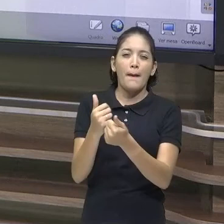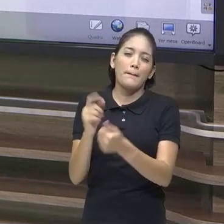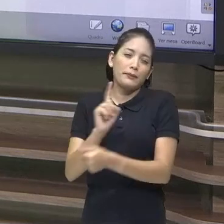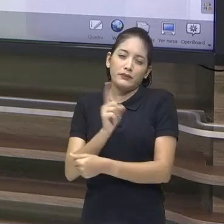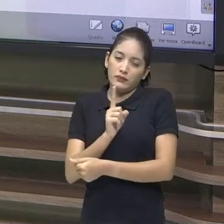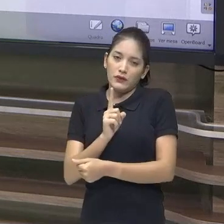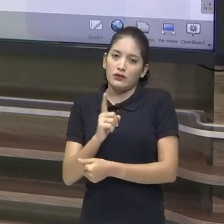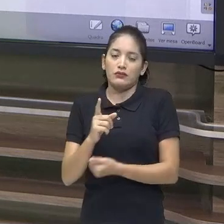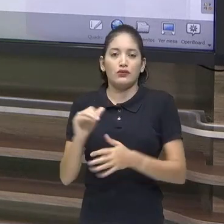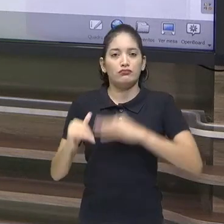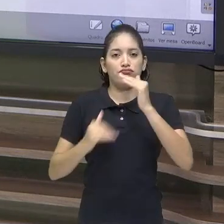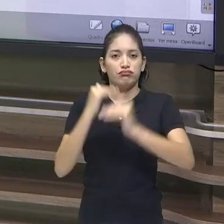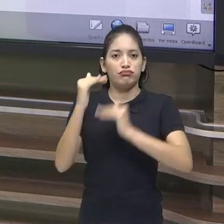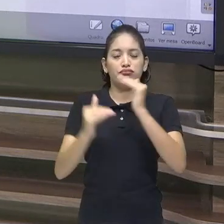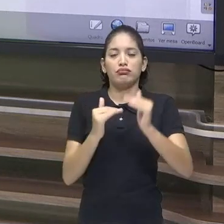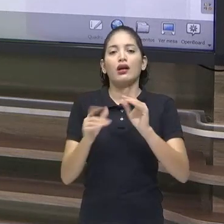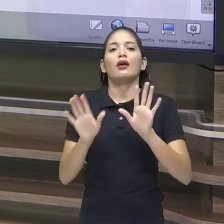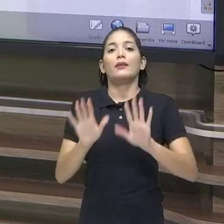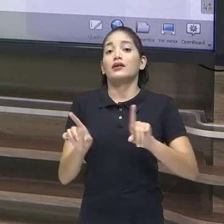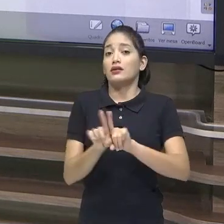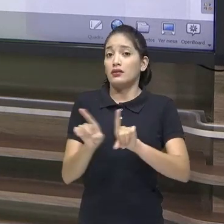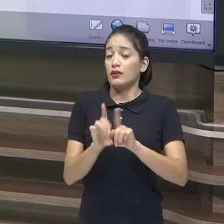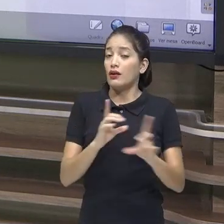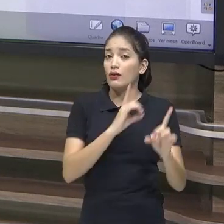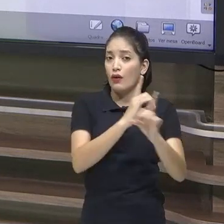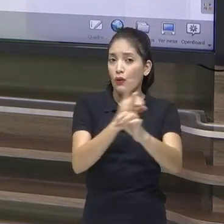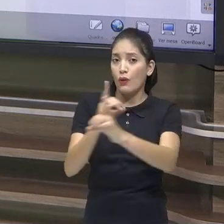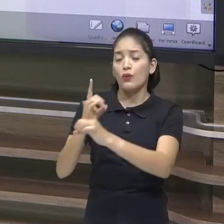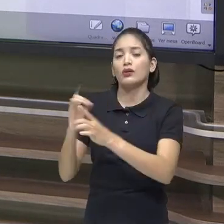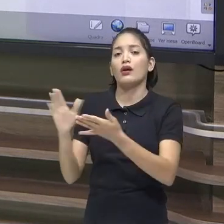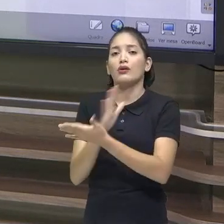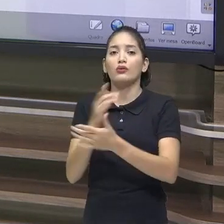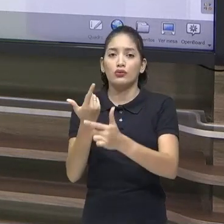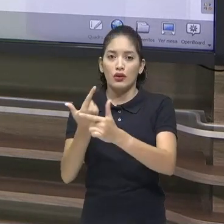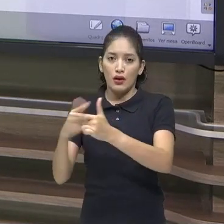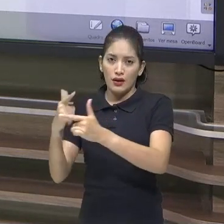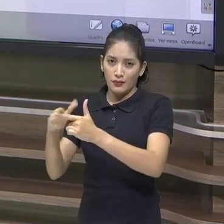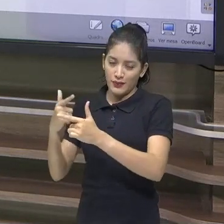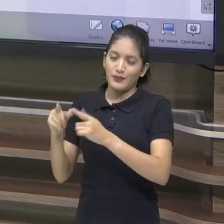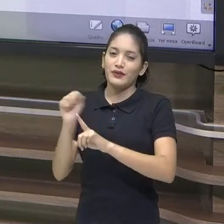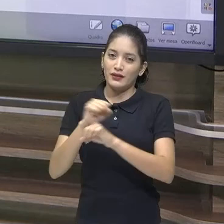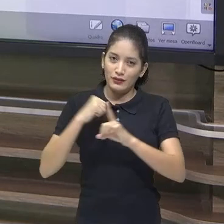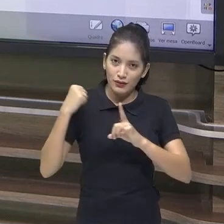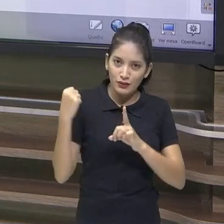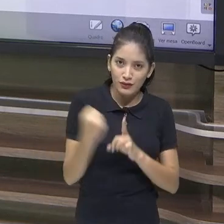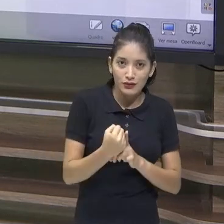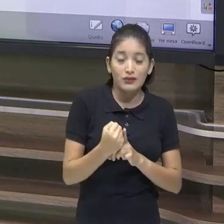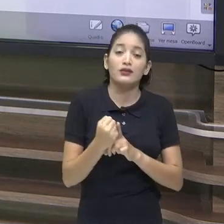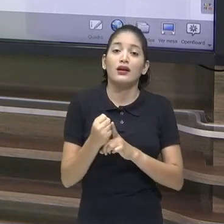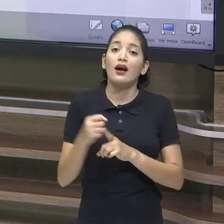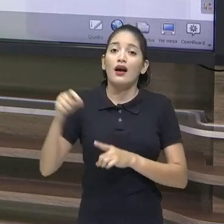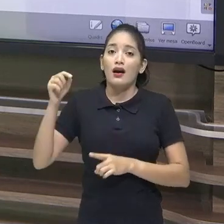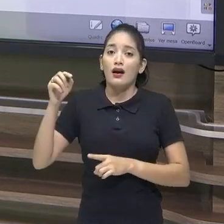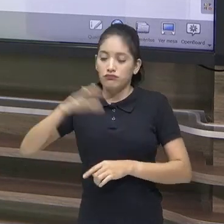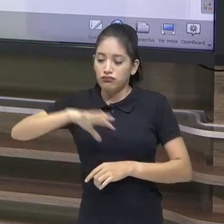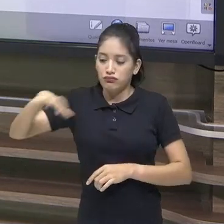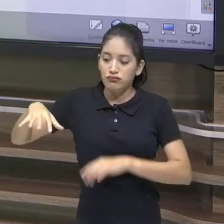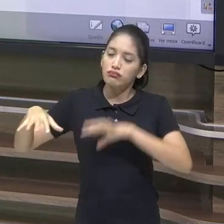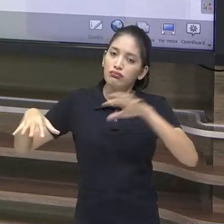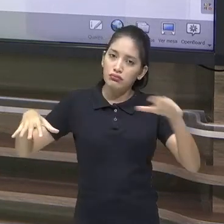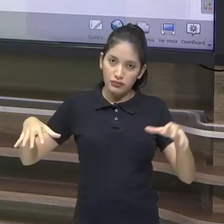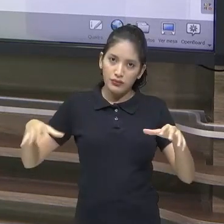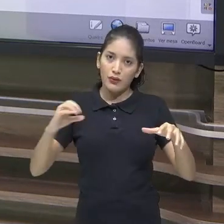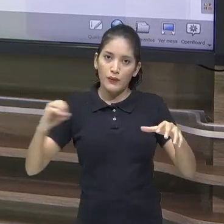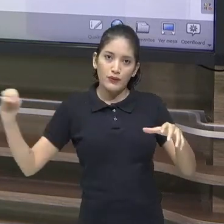Tudo desenvolvido. A gente também vai encontrar ali alguns problemas sociais também, tanto na Europa Ocidental quanto na